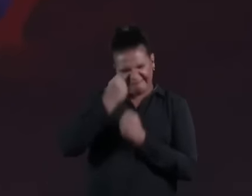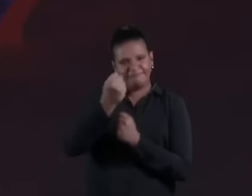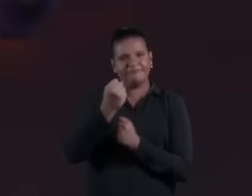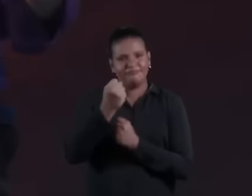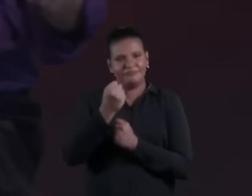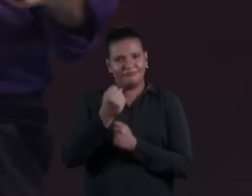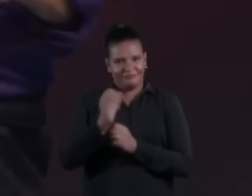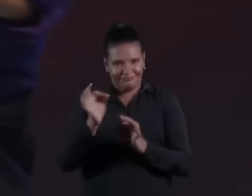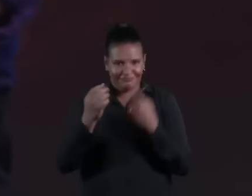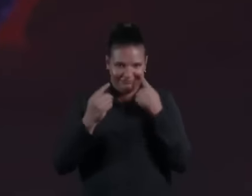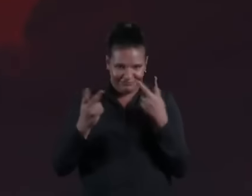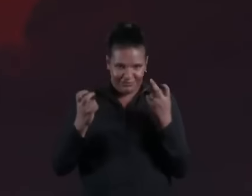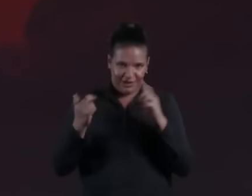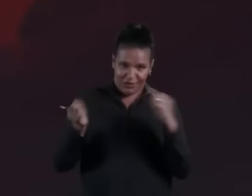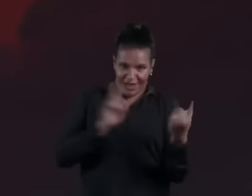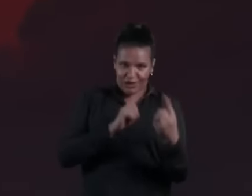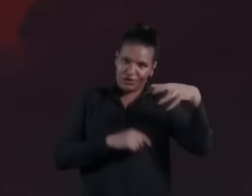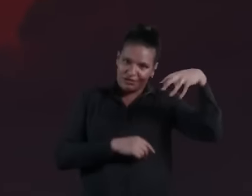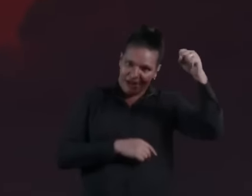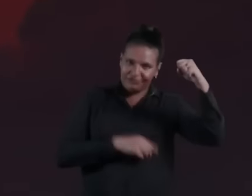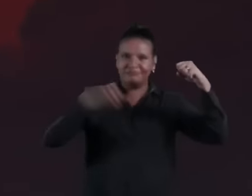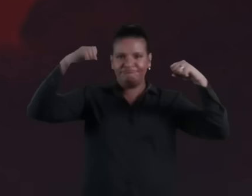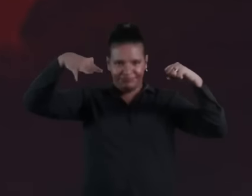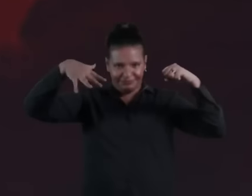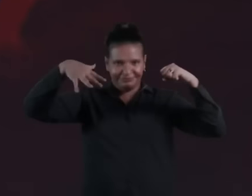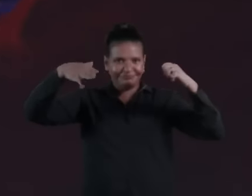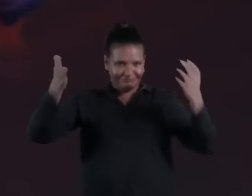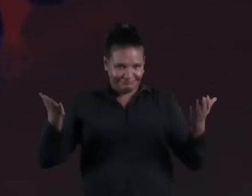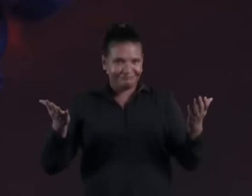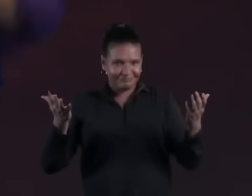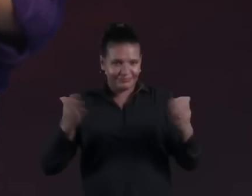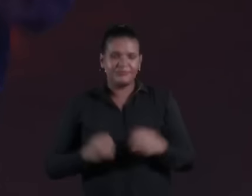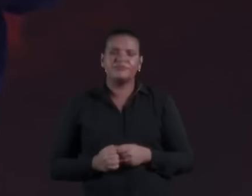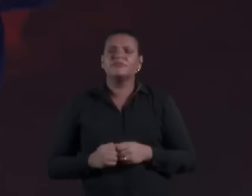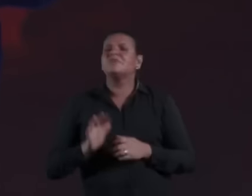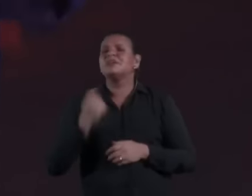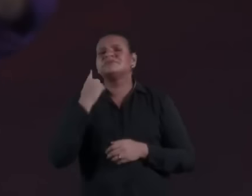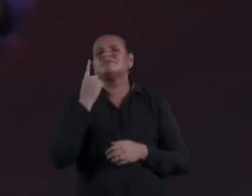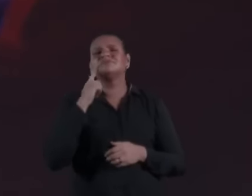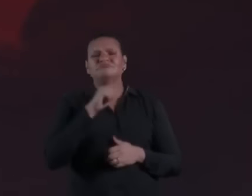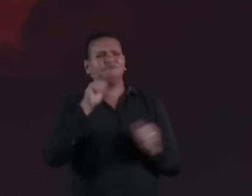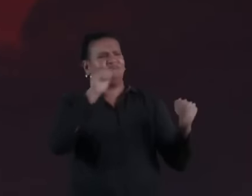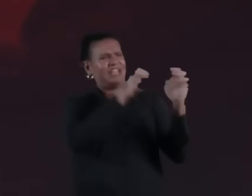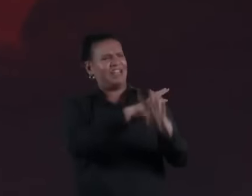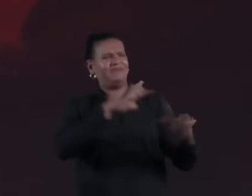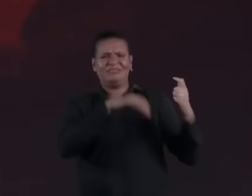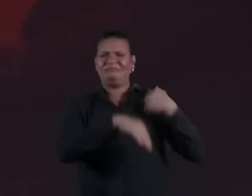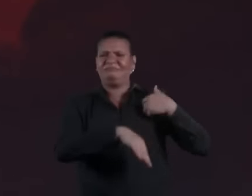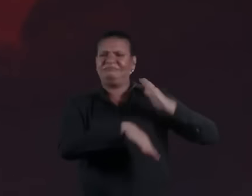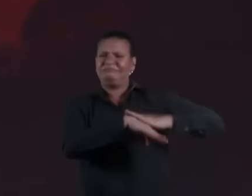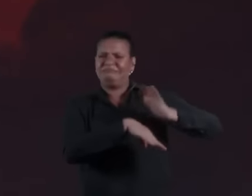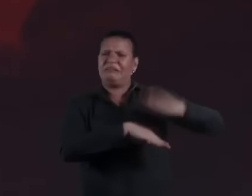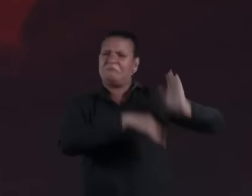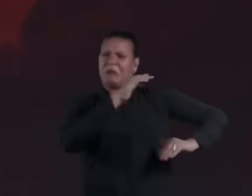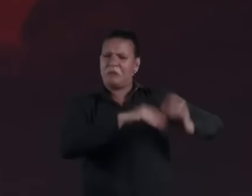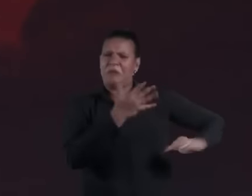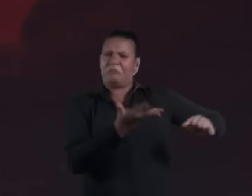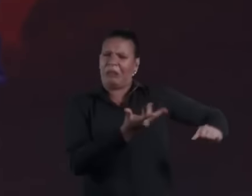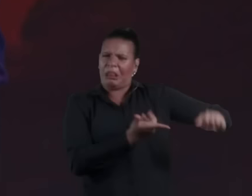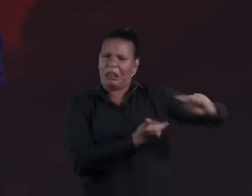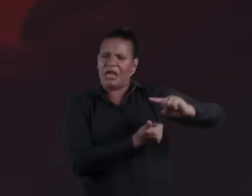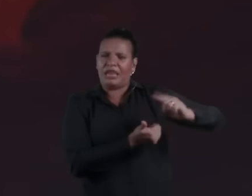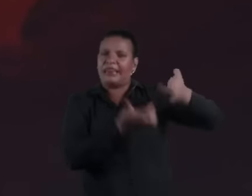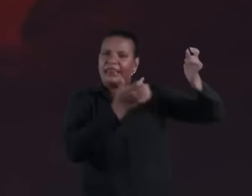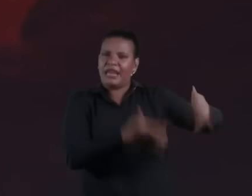percebendo os contrastes agora o que que significa deixar as obras das Trevas o verbo